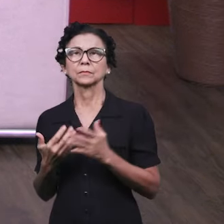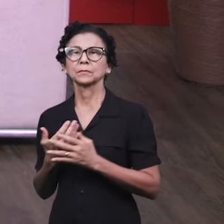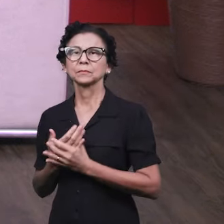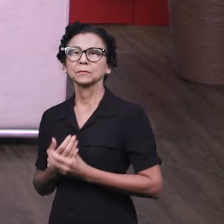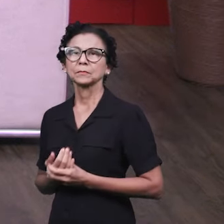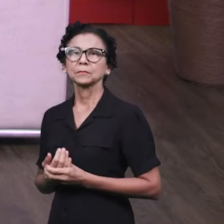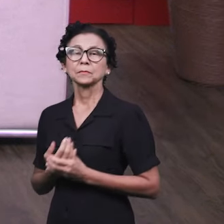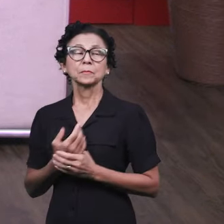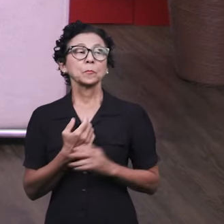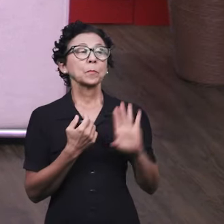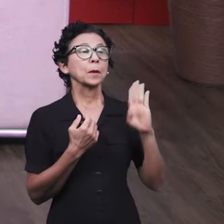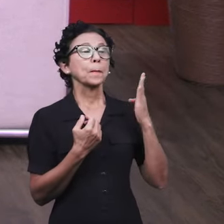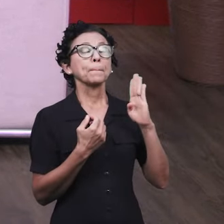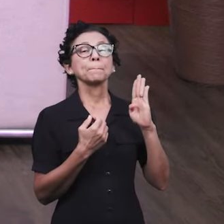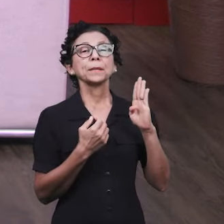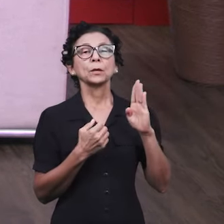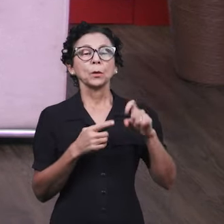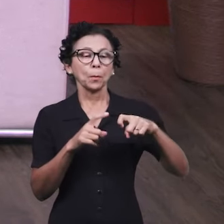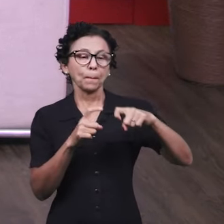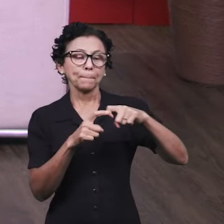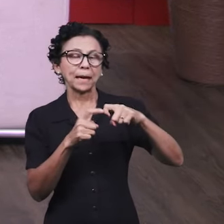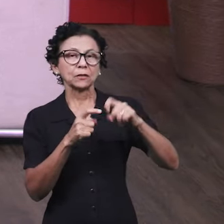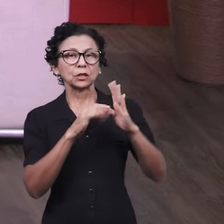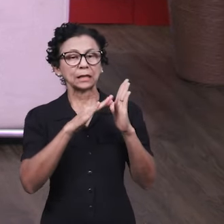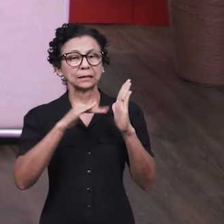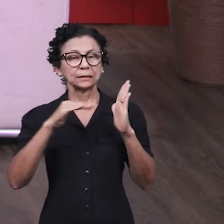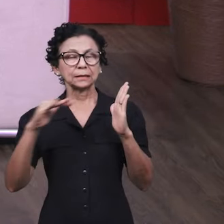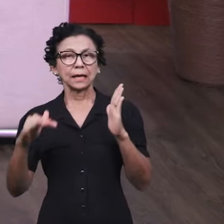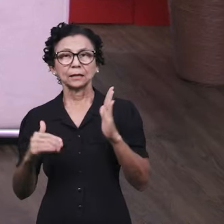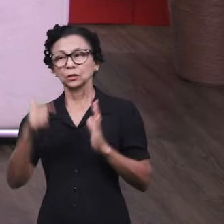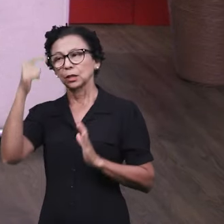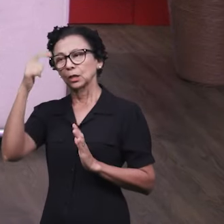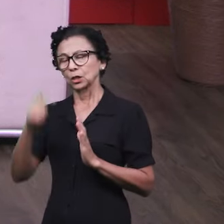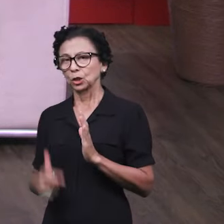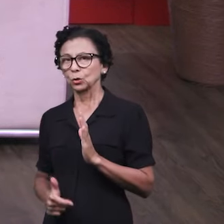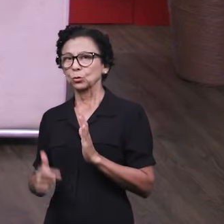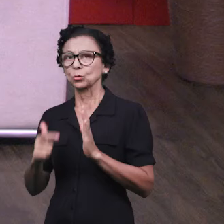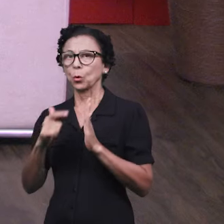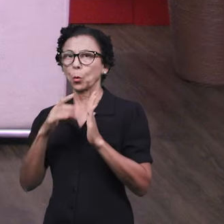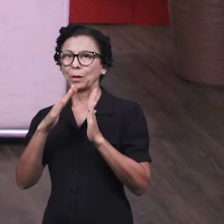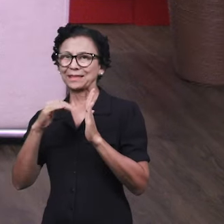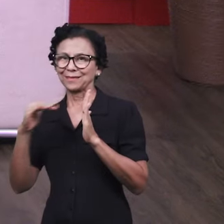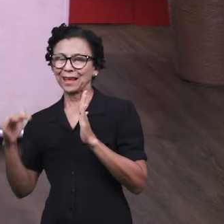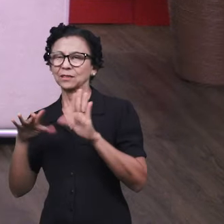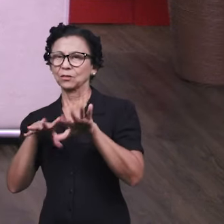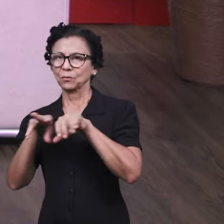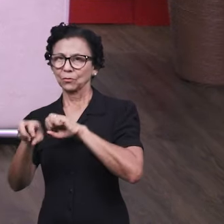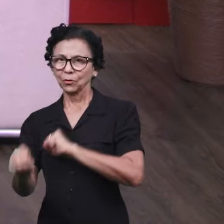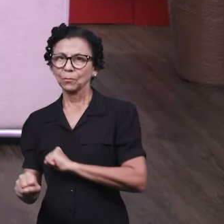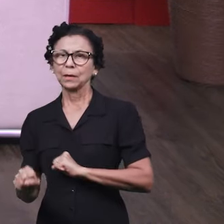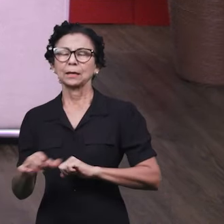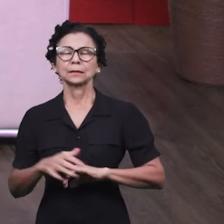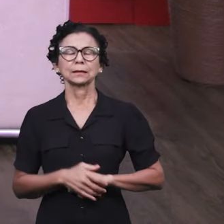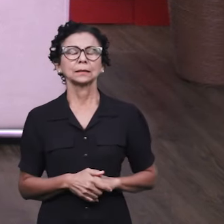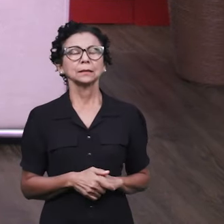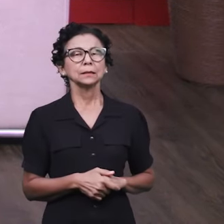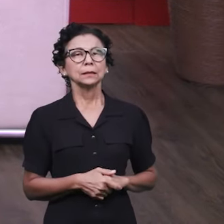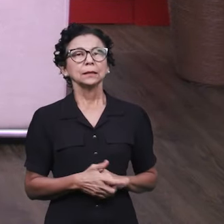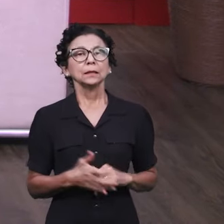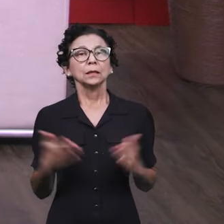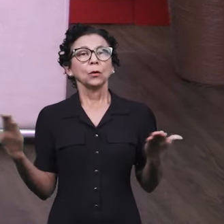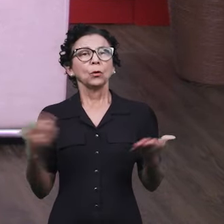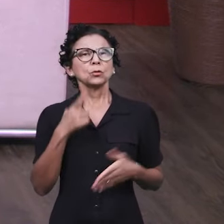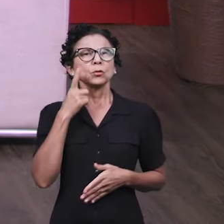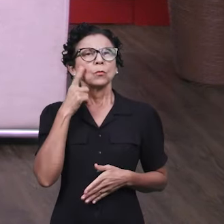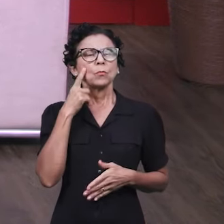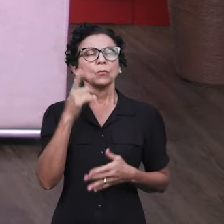que é biomédica esteta e além de pesquisar muito sobre essa doença que nós vamos falar hoje ela também